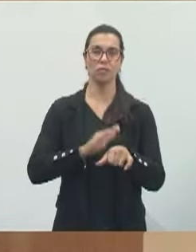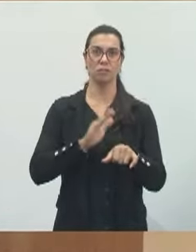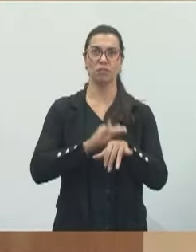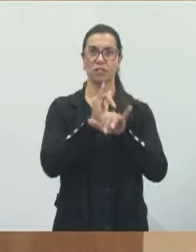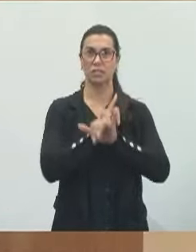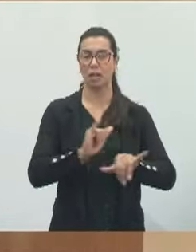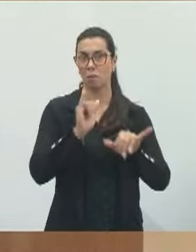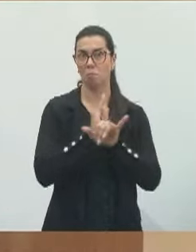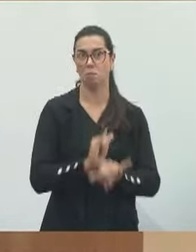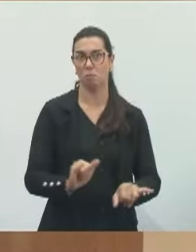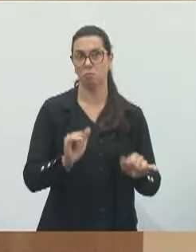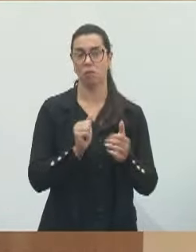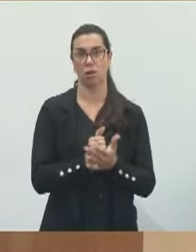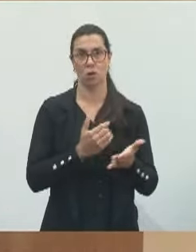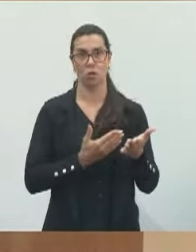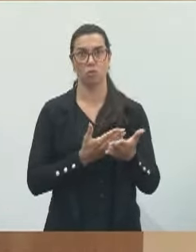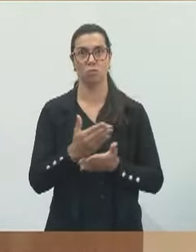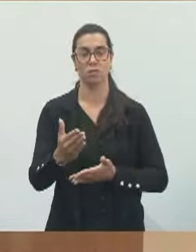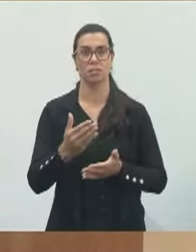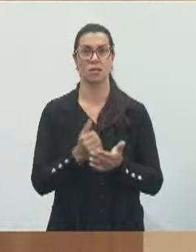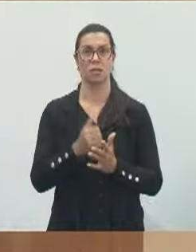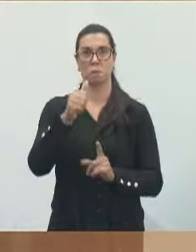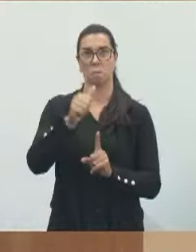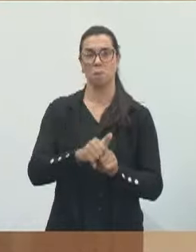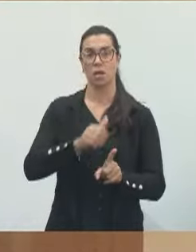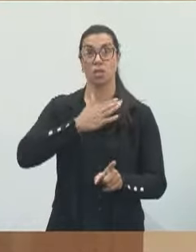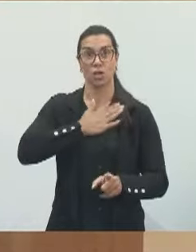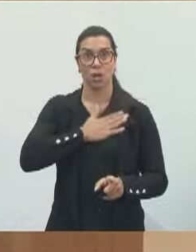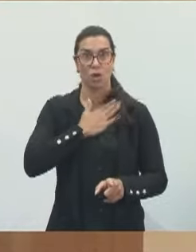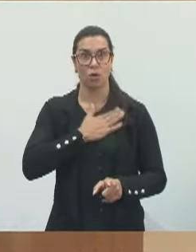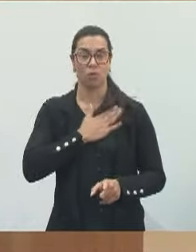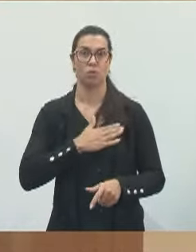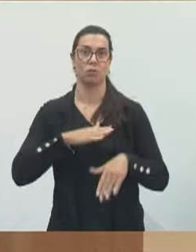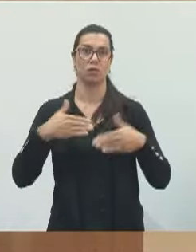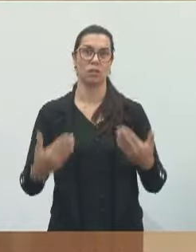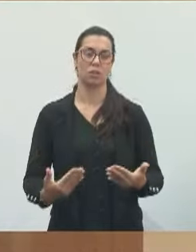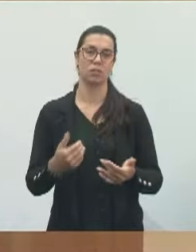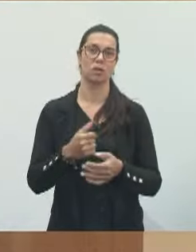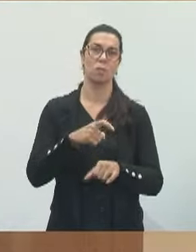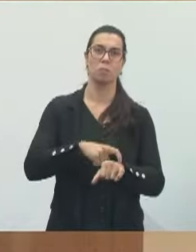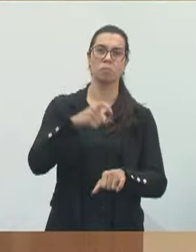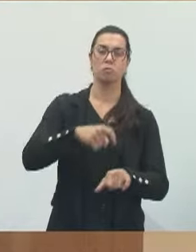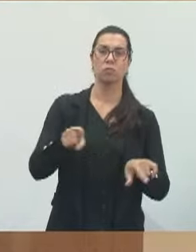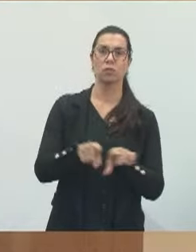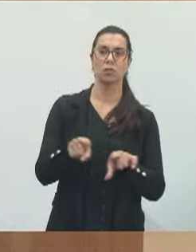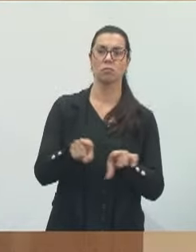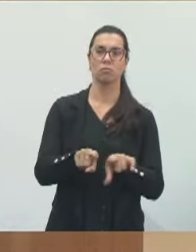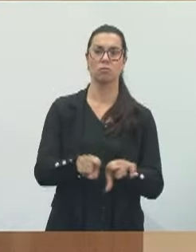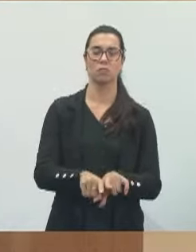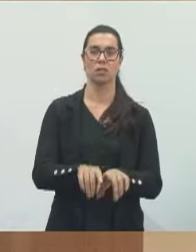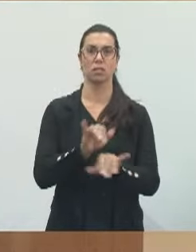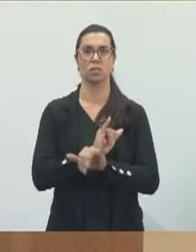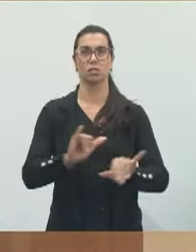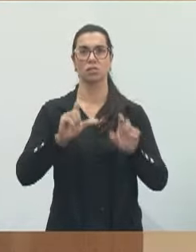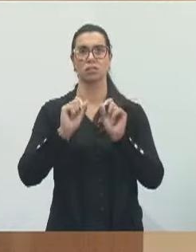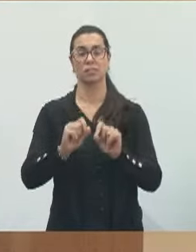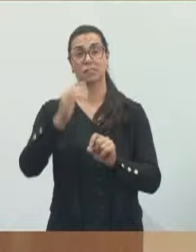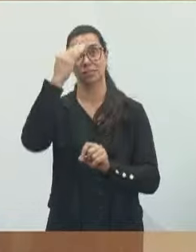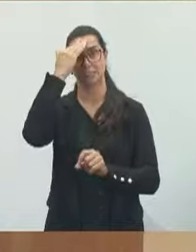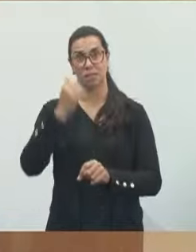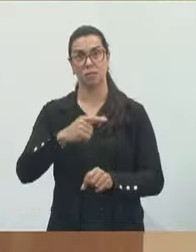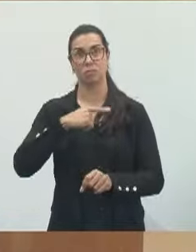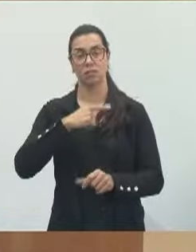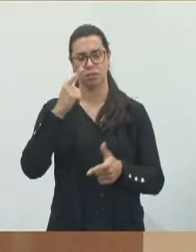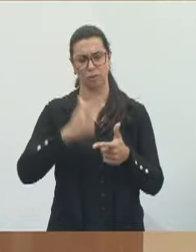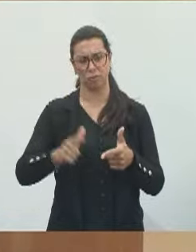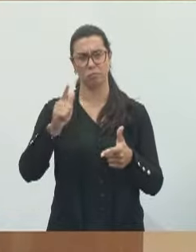possa estar trabalhando em defesa do povo e da população e, ao mesmo tempo, dizer... A gente sabe que existe problemas na